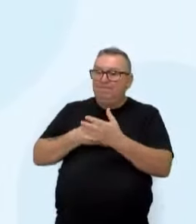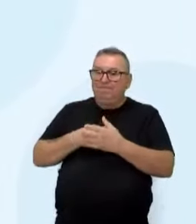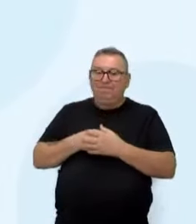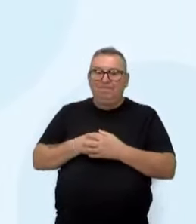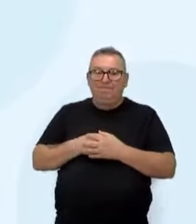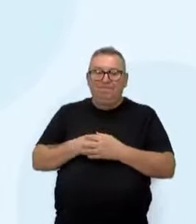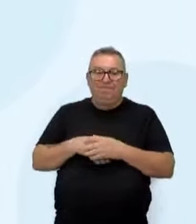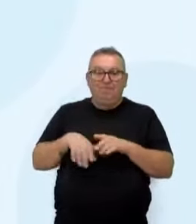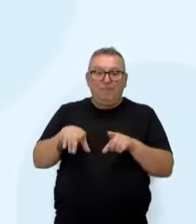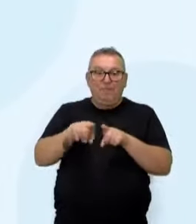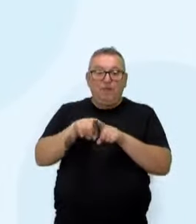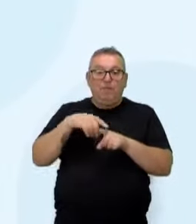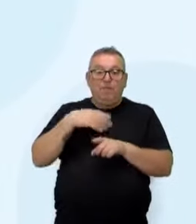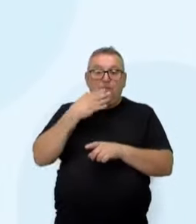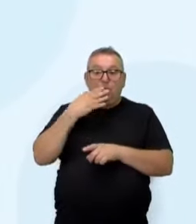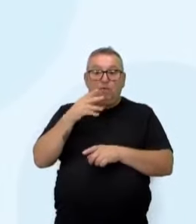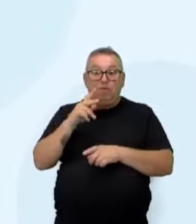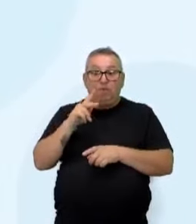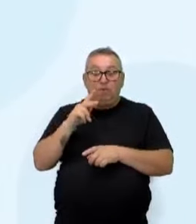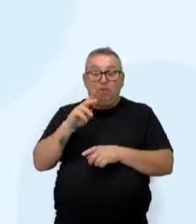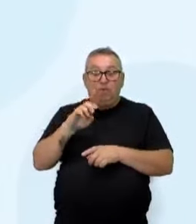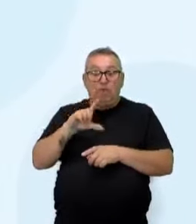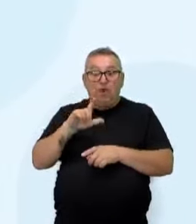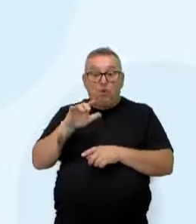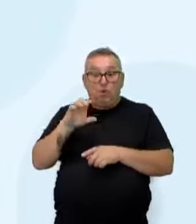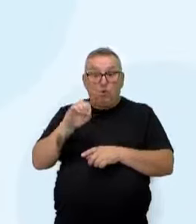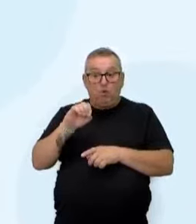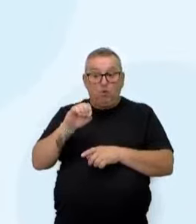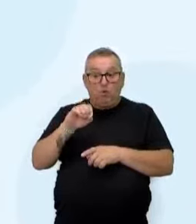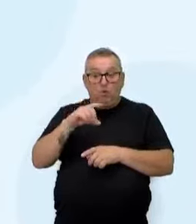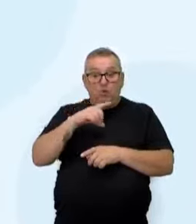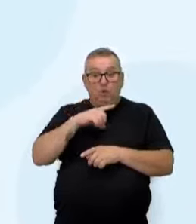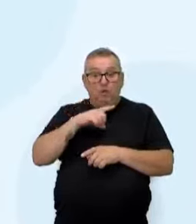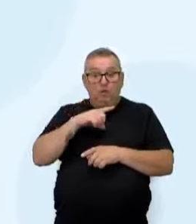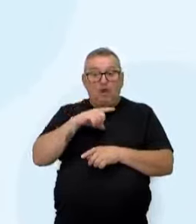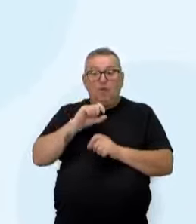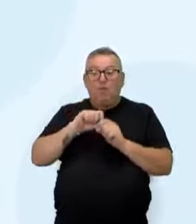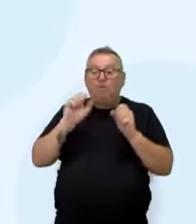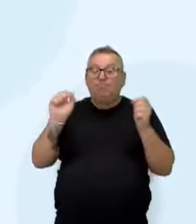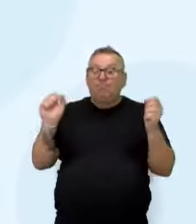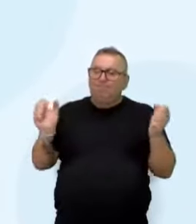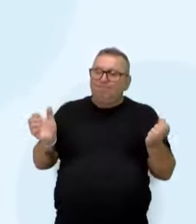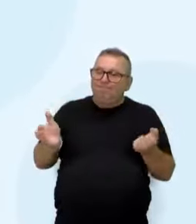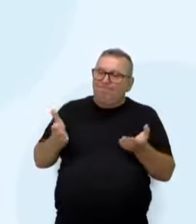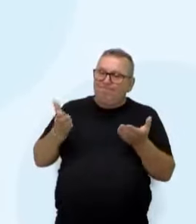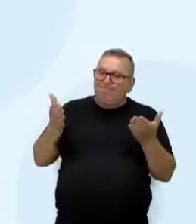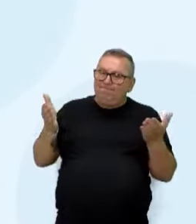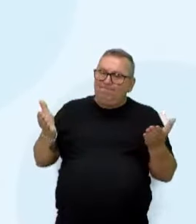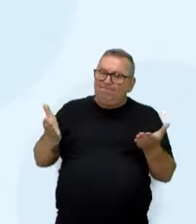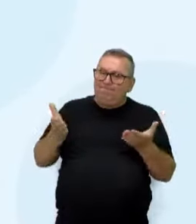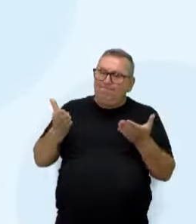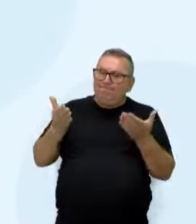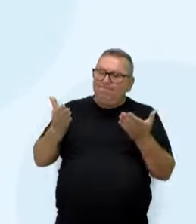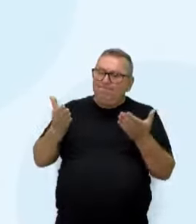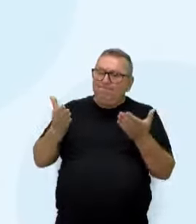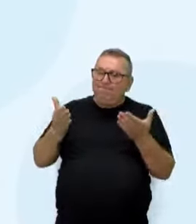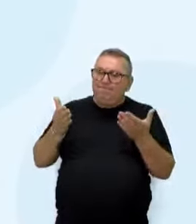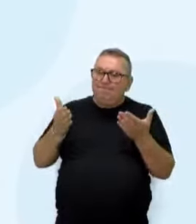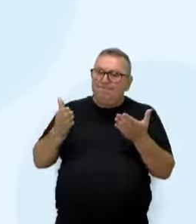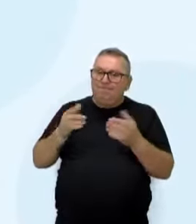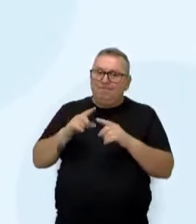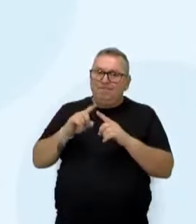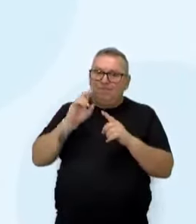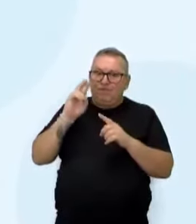E aí eu vou pedir para o Paulo trazer também no próximo slide, ele traz uma provocação, que é uma questão aí para a